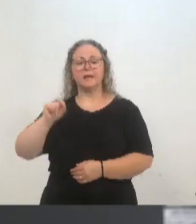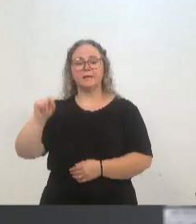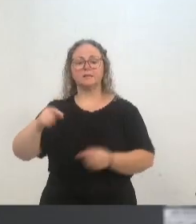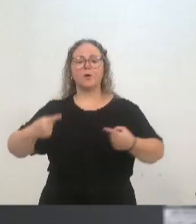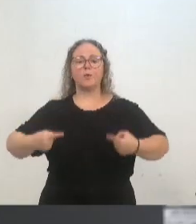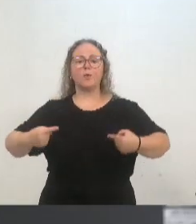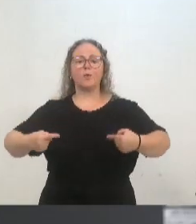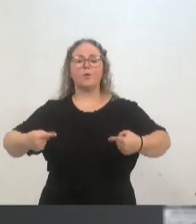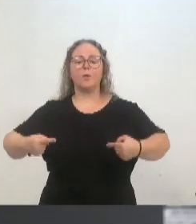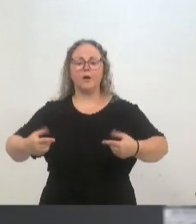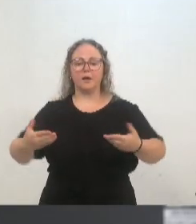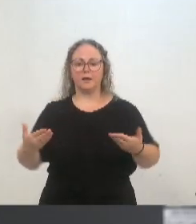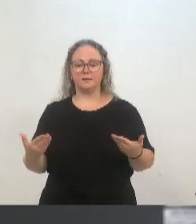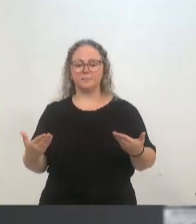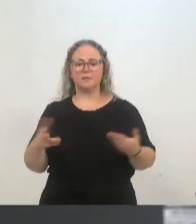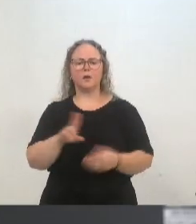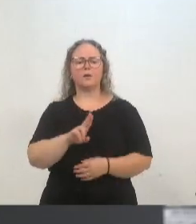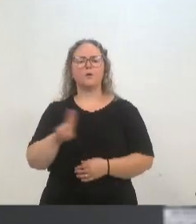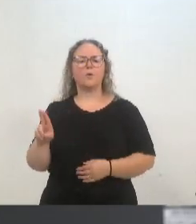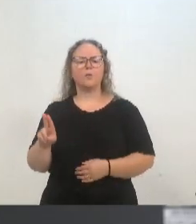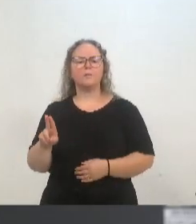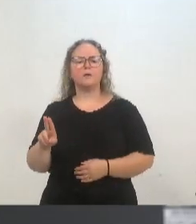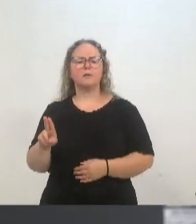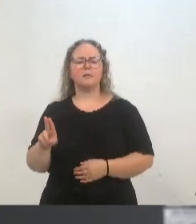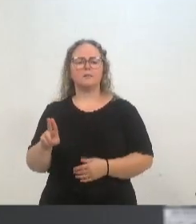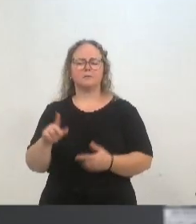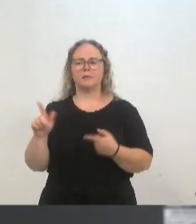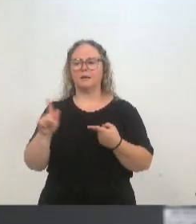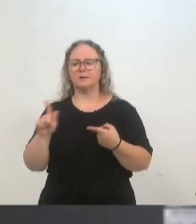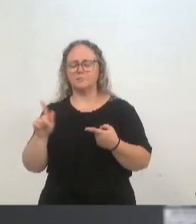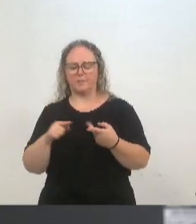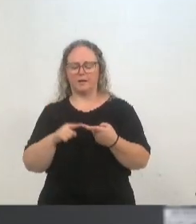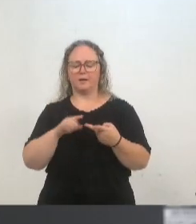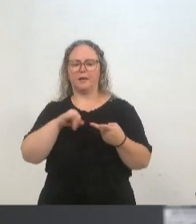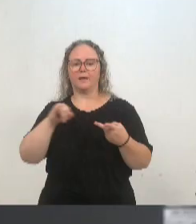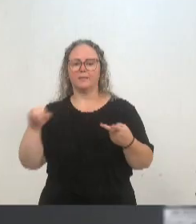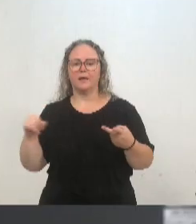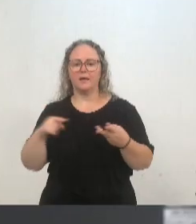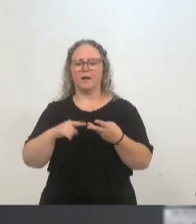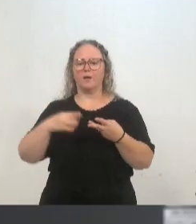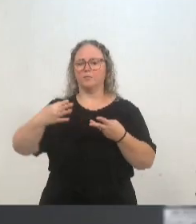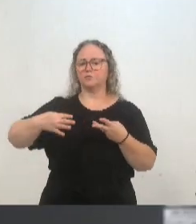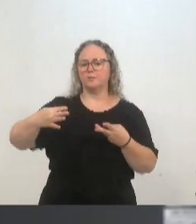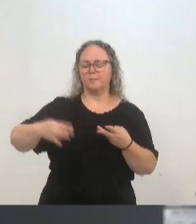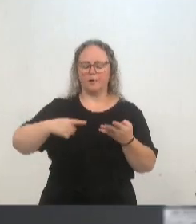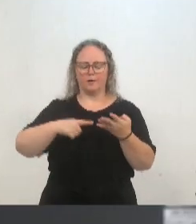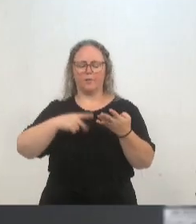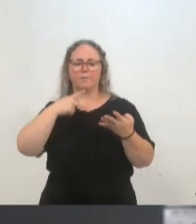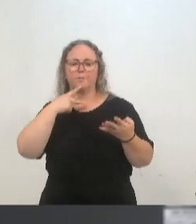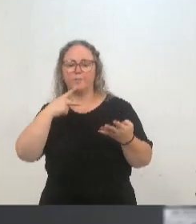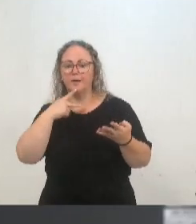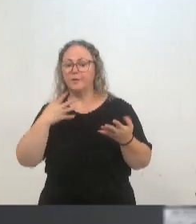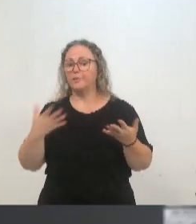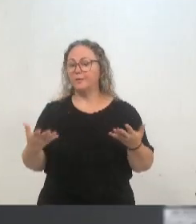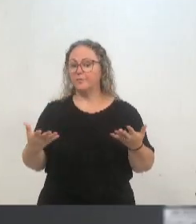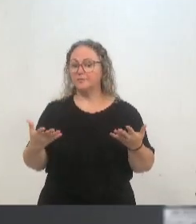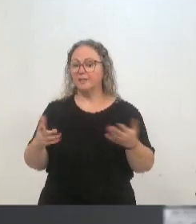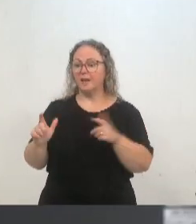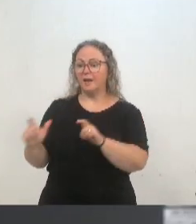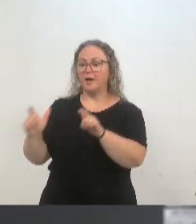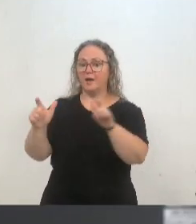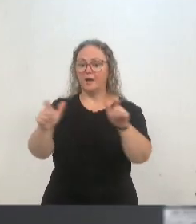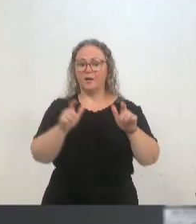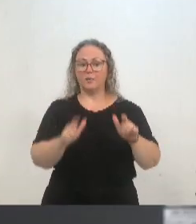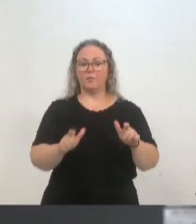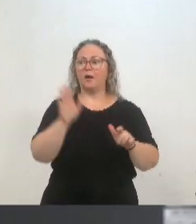concorrência. E a concorrência tem nome e tem endereço. É Gaspar, é Indaial, é Timbó, é Pomerode. Essas cidades estão